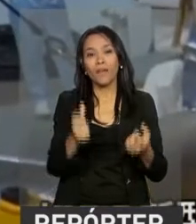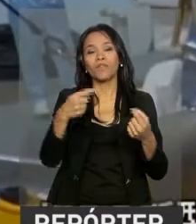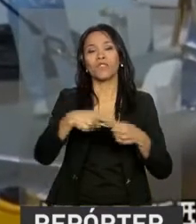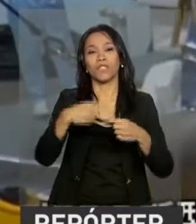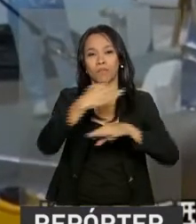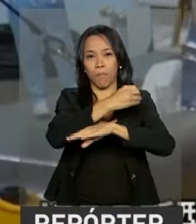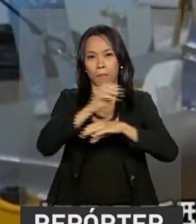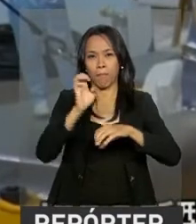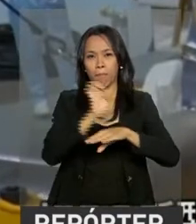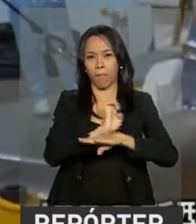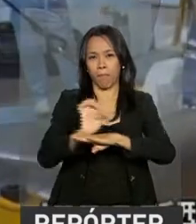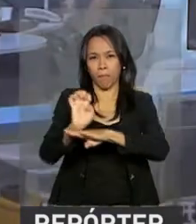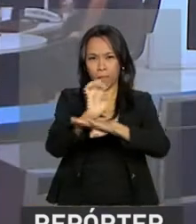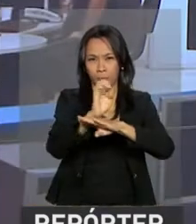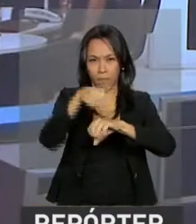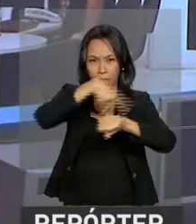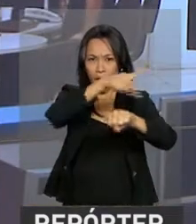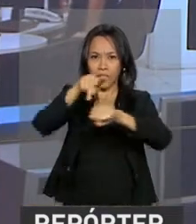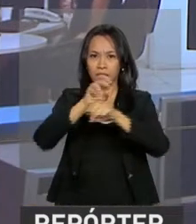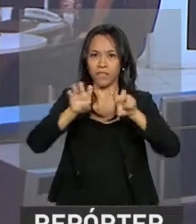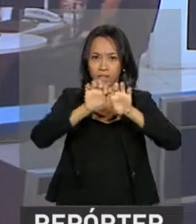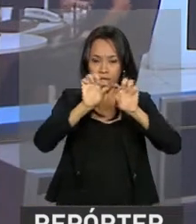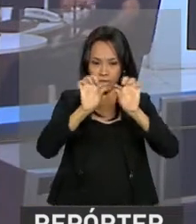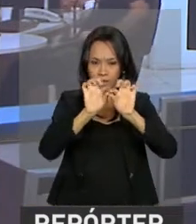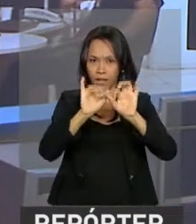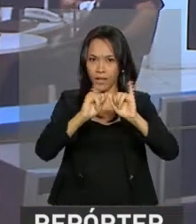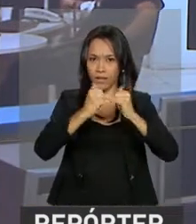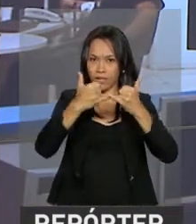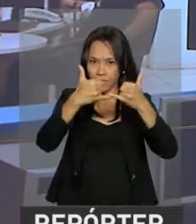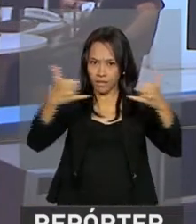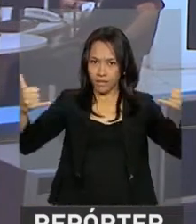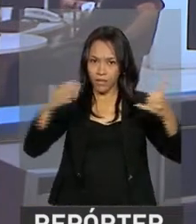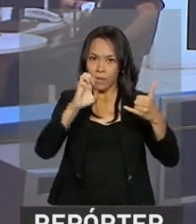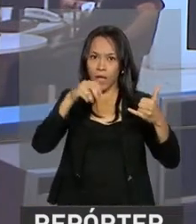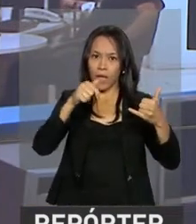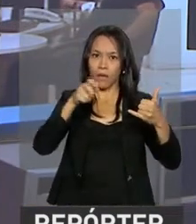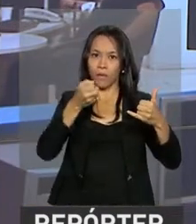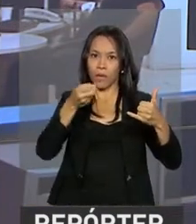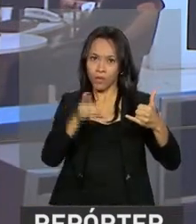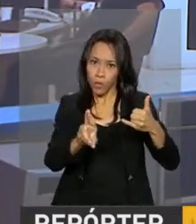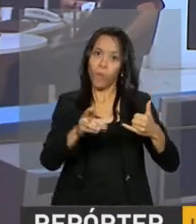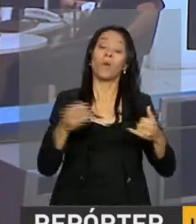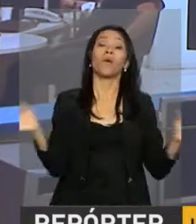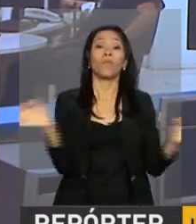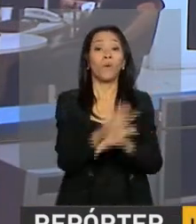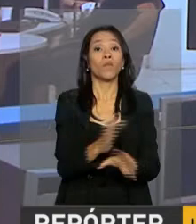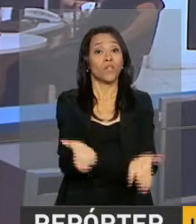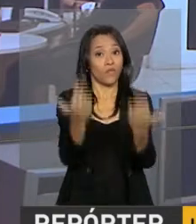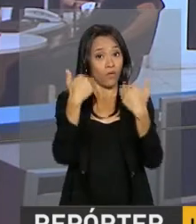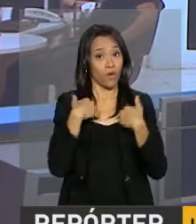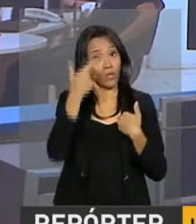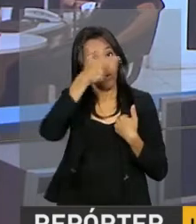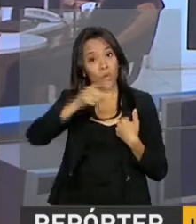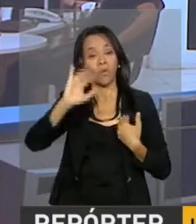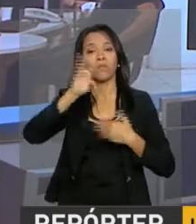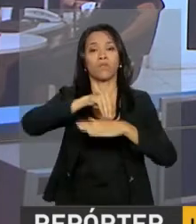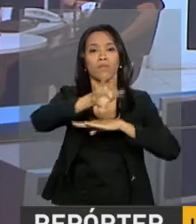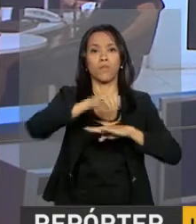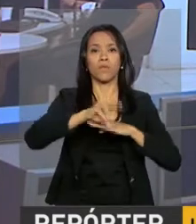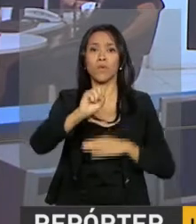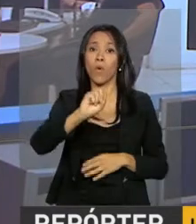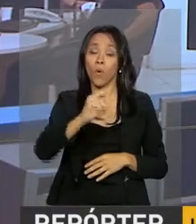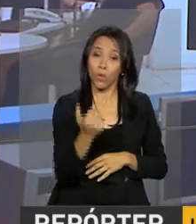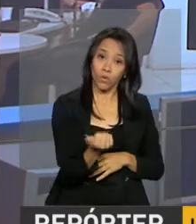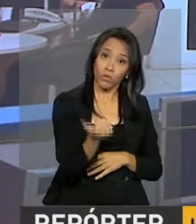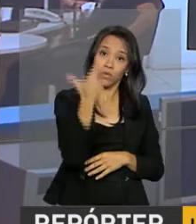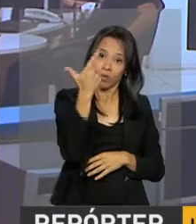na linha do equador e nós ficamos por aqui voltamos a qualquer momento com outras informações ou ao meio-dia na